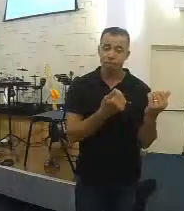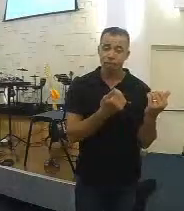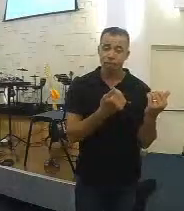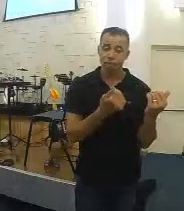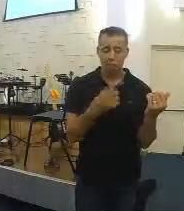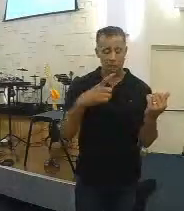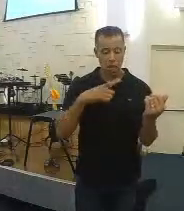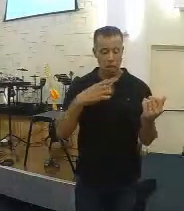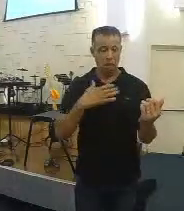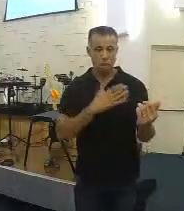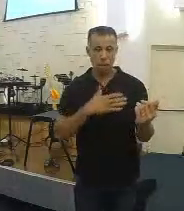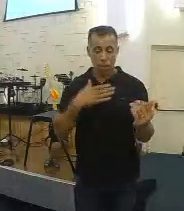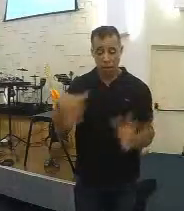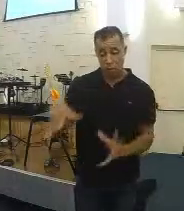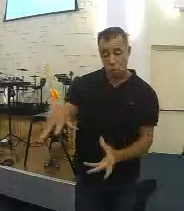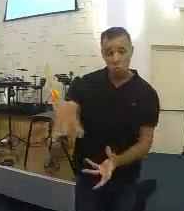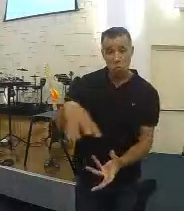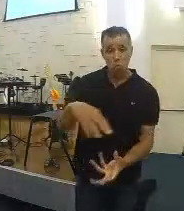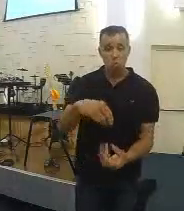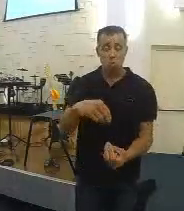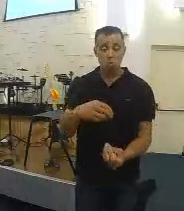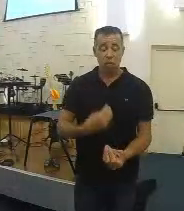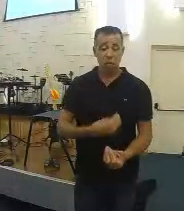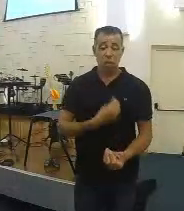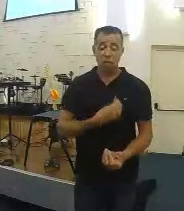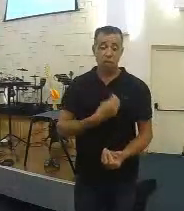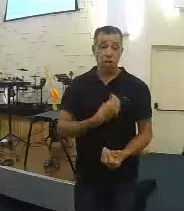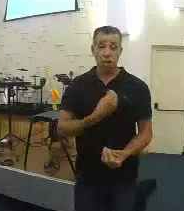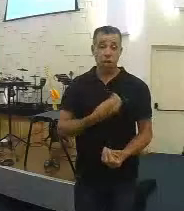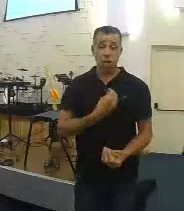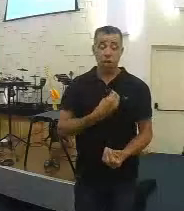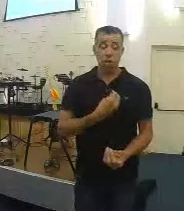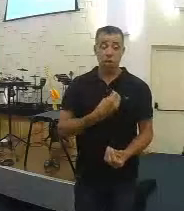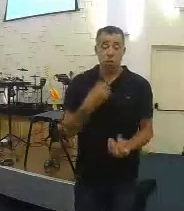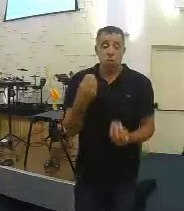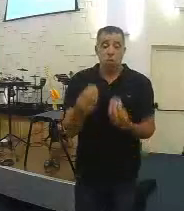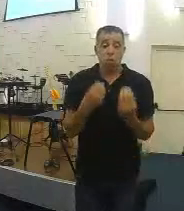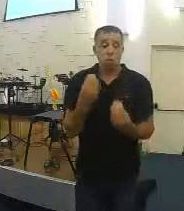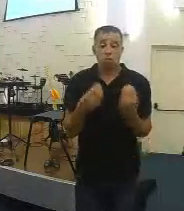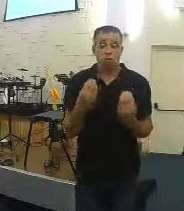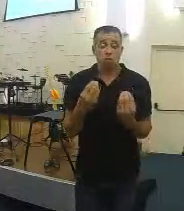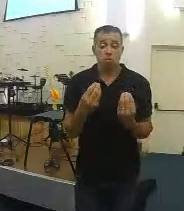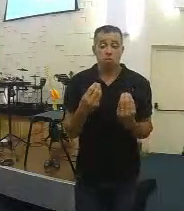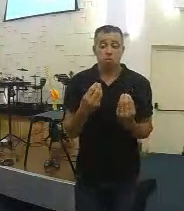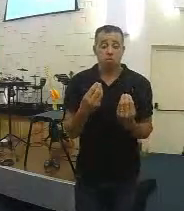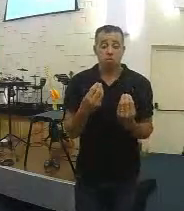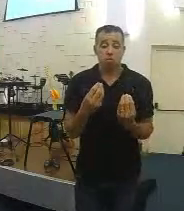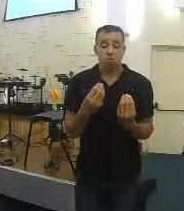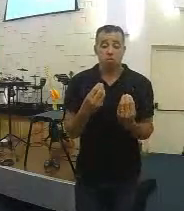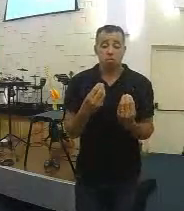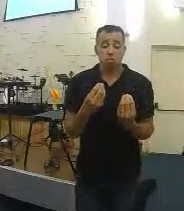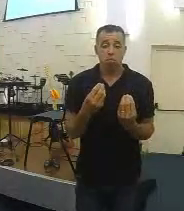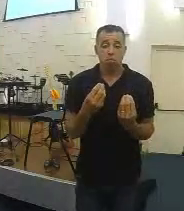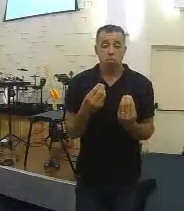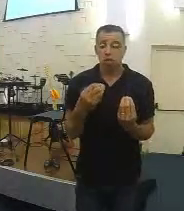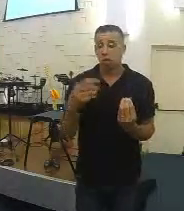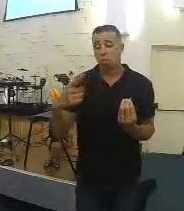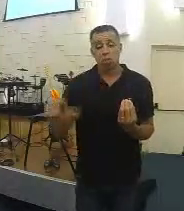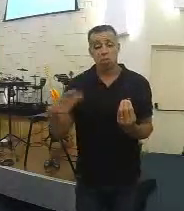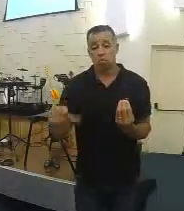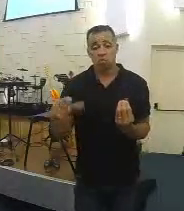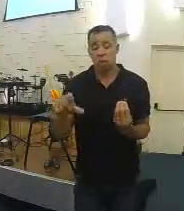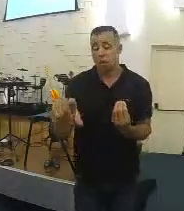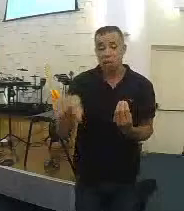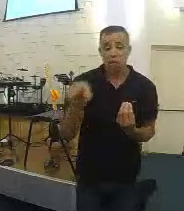prazer, vivem como se não existissem consequências para as suas escolhas que orbitam